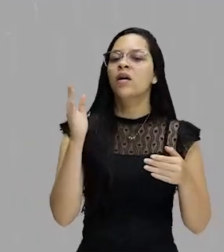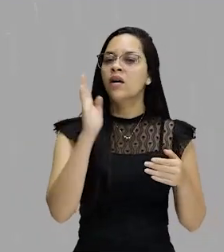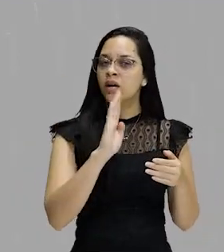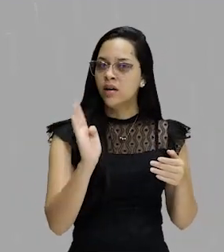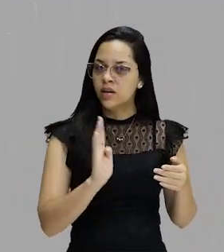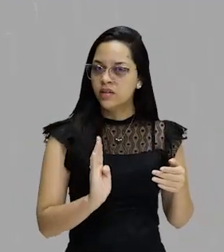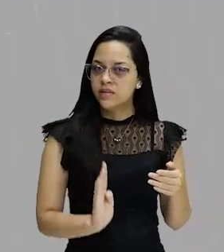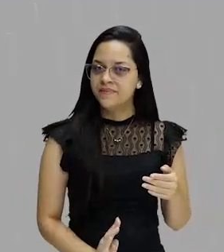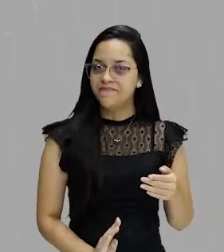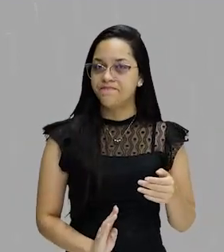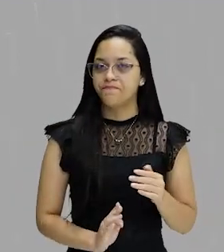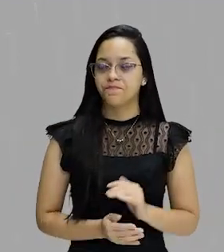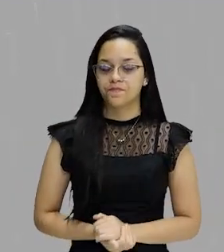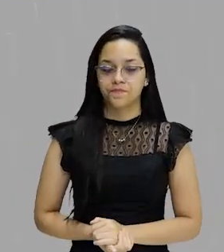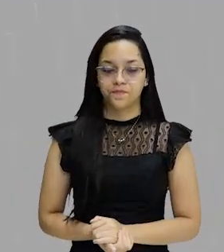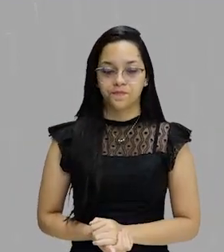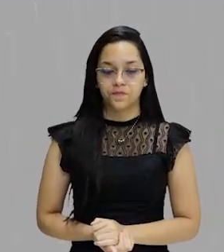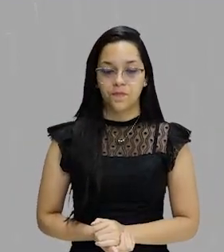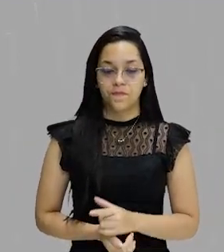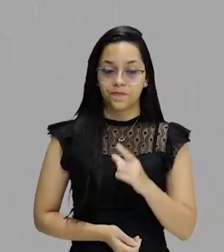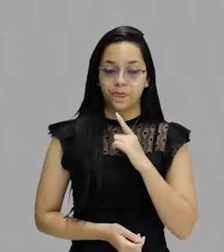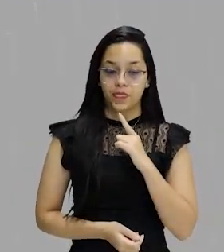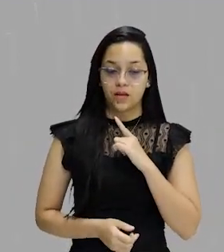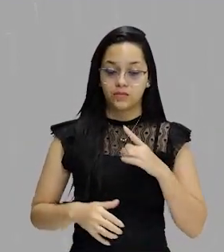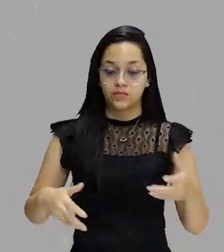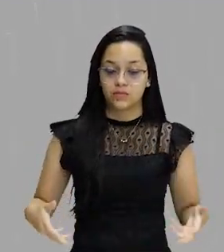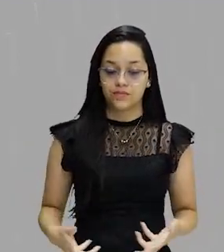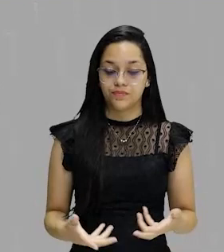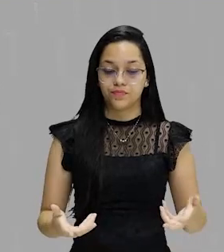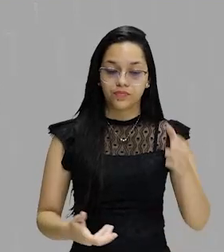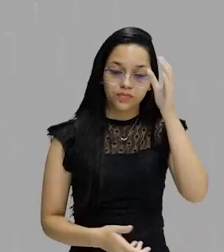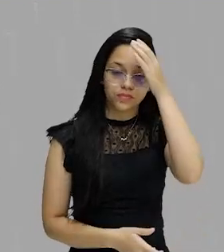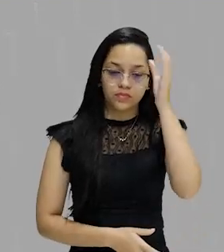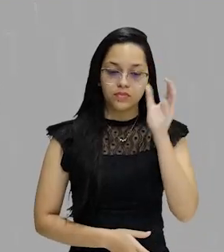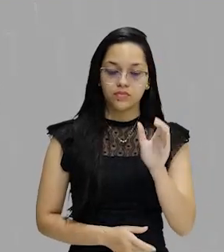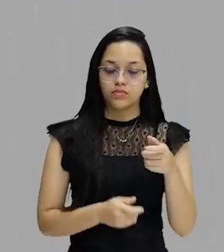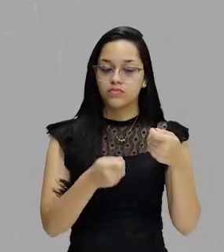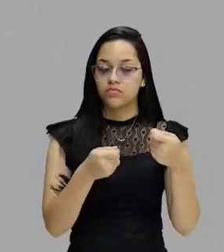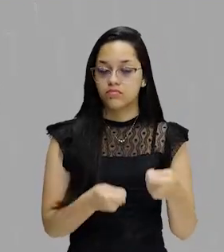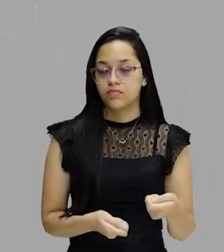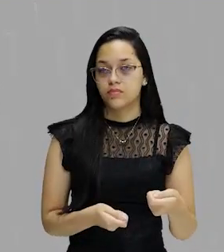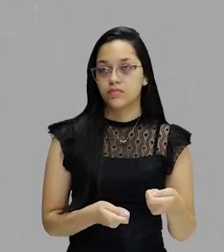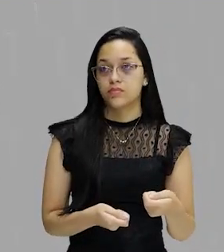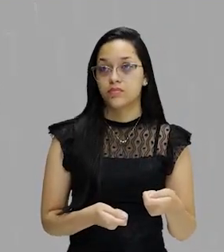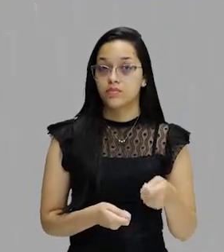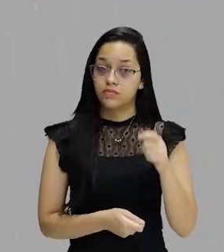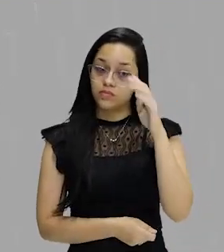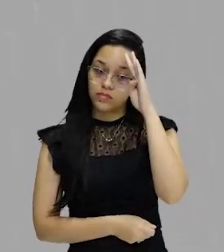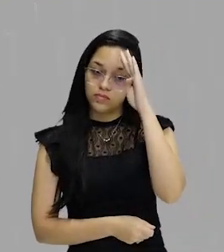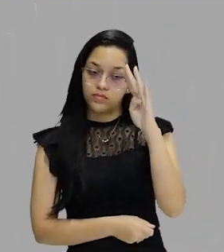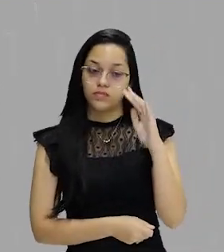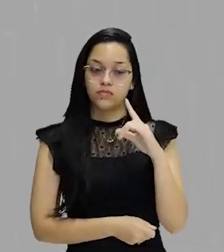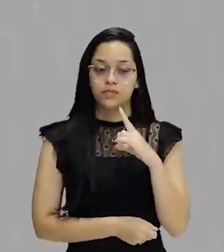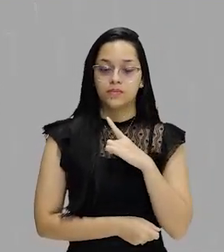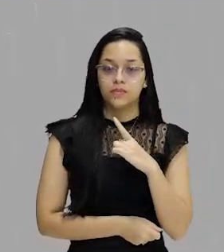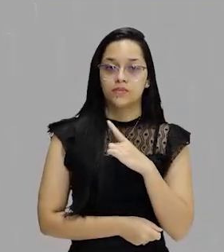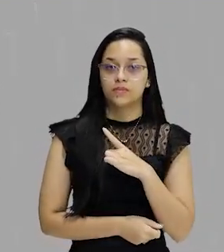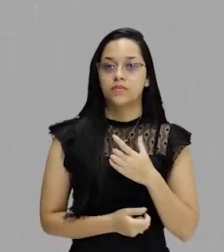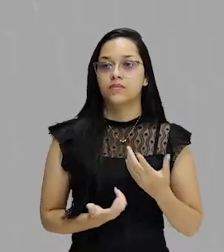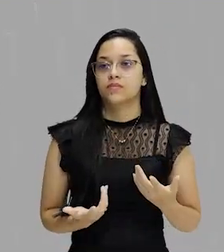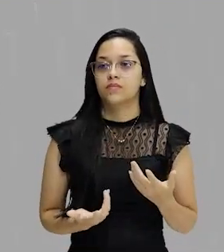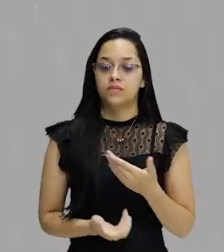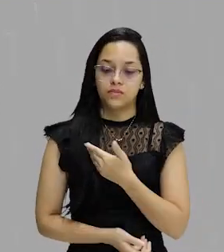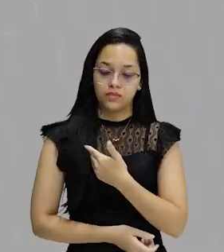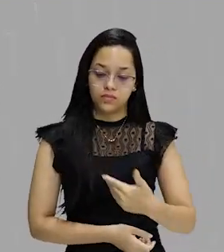essa efervescência cultural, essas manifestações culturais de resistência, principalmente na época